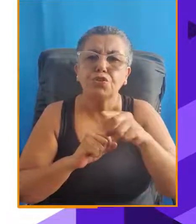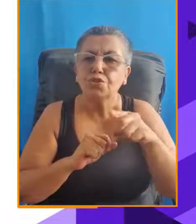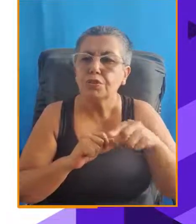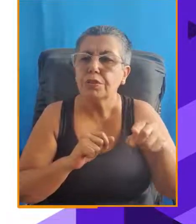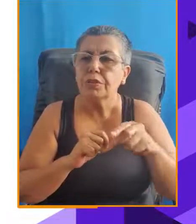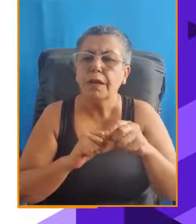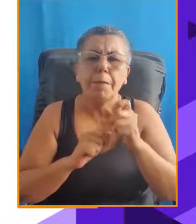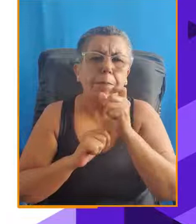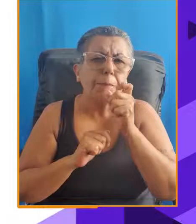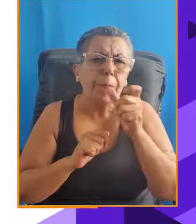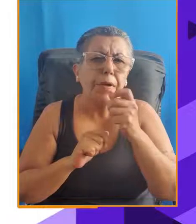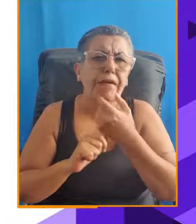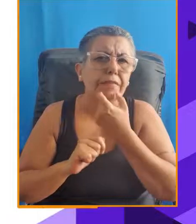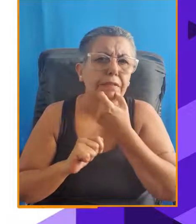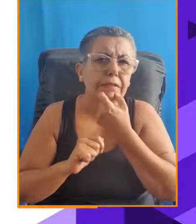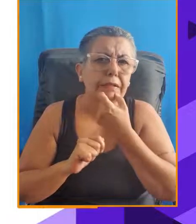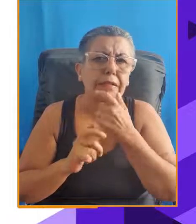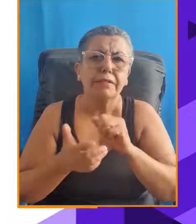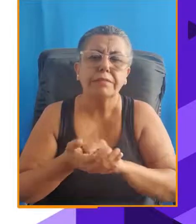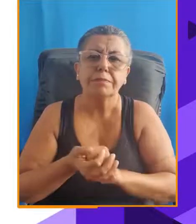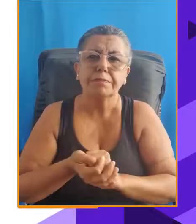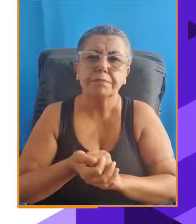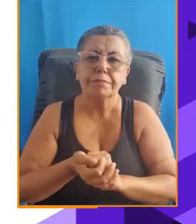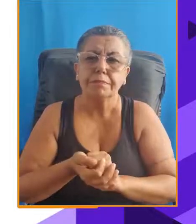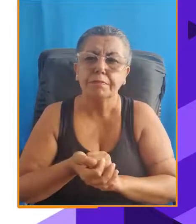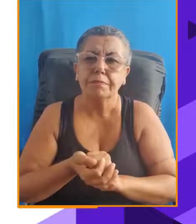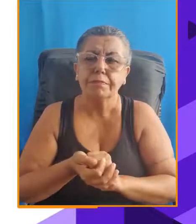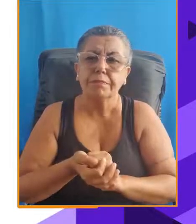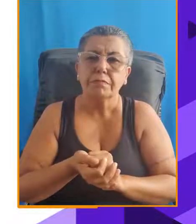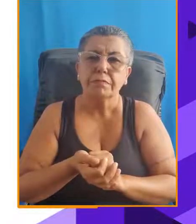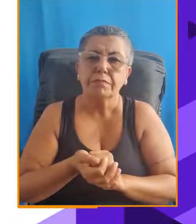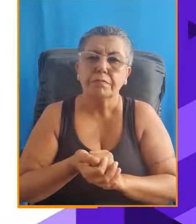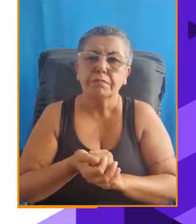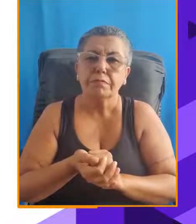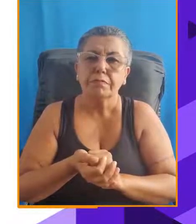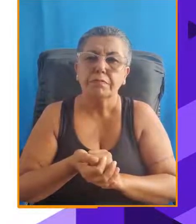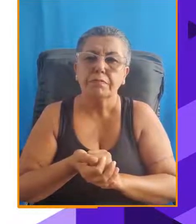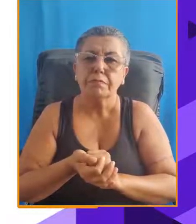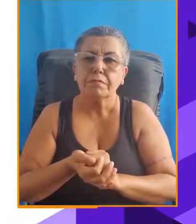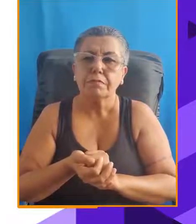hue, palavra originária do idioma inglês.